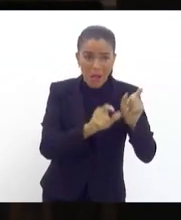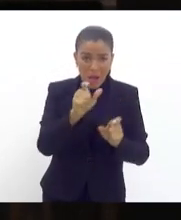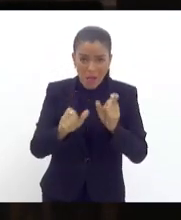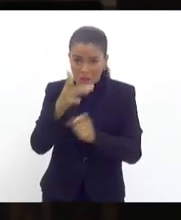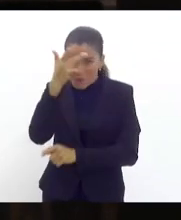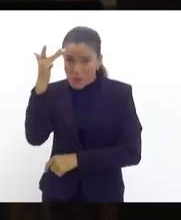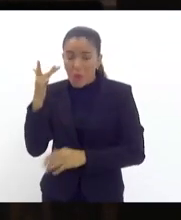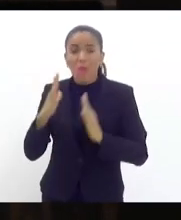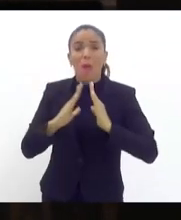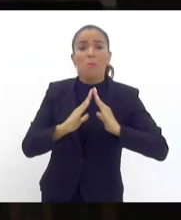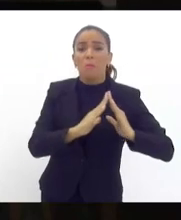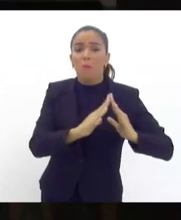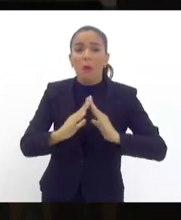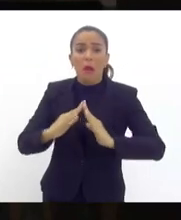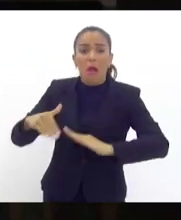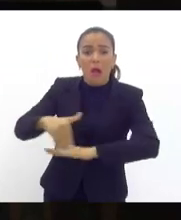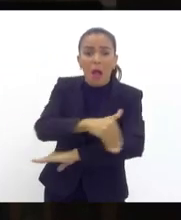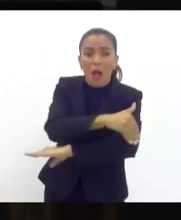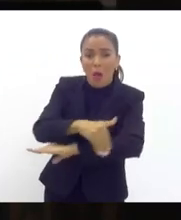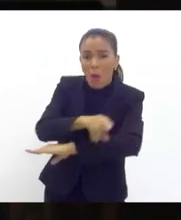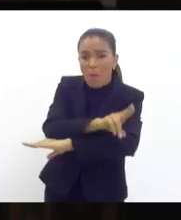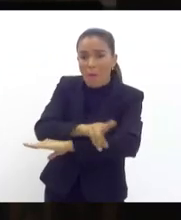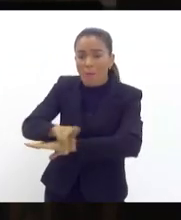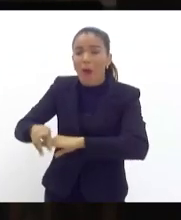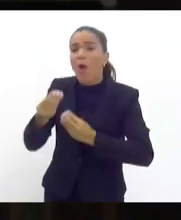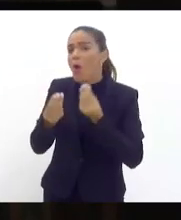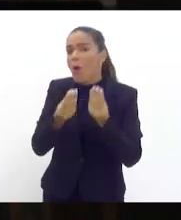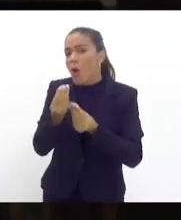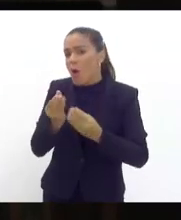estão ali na rua como ajudá-las